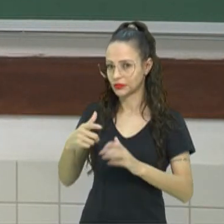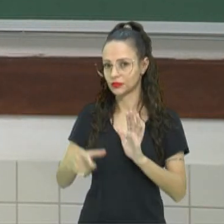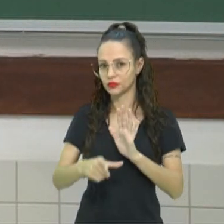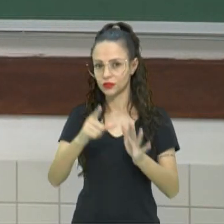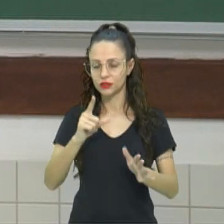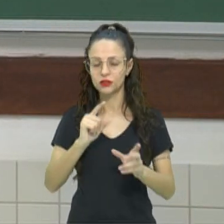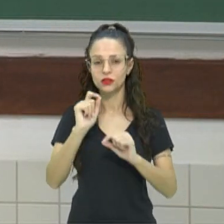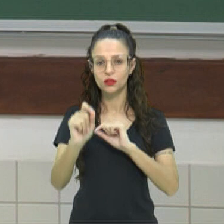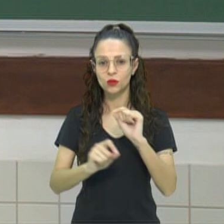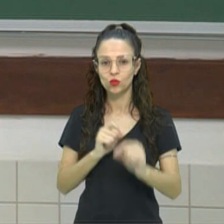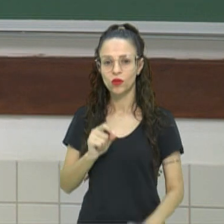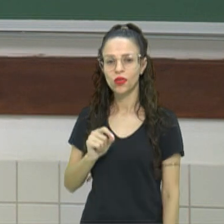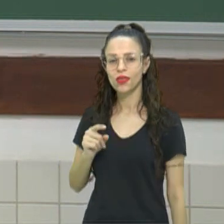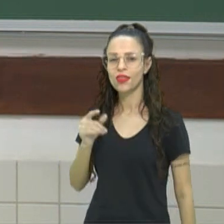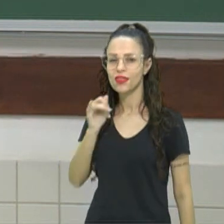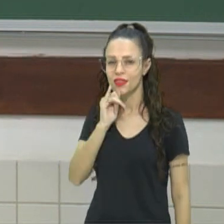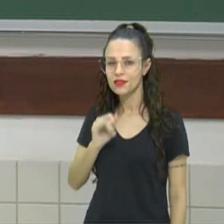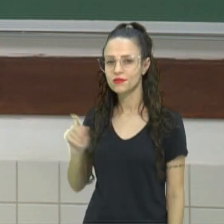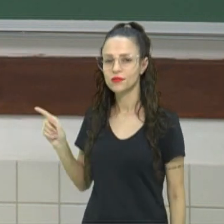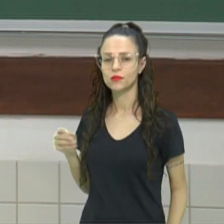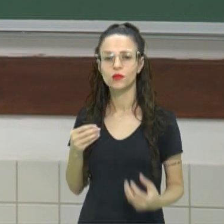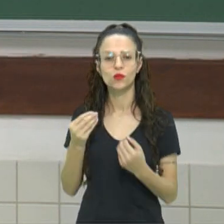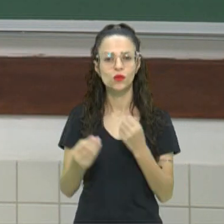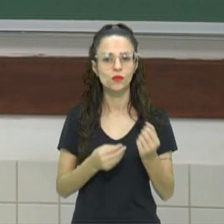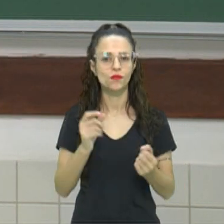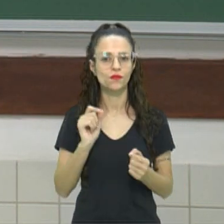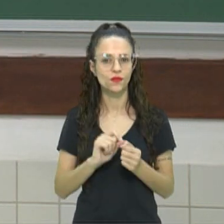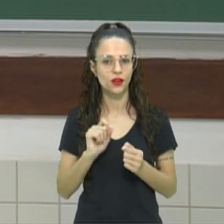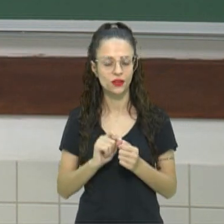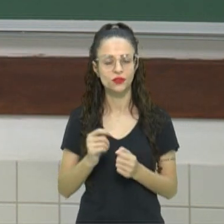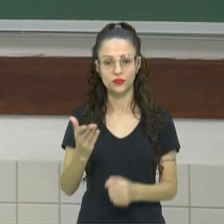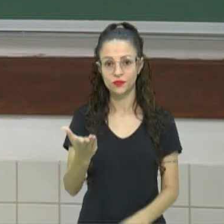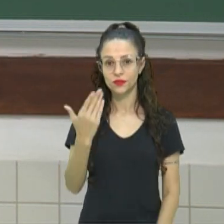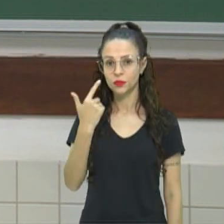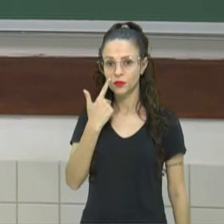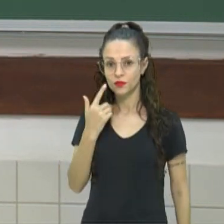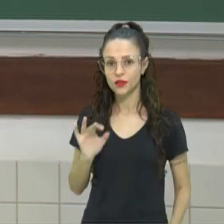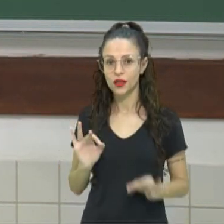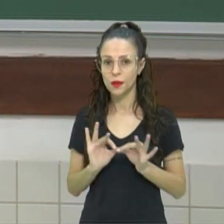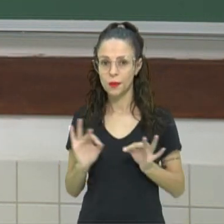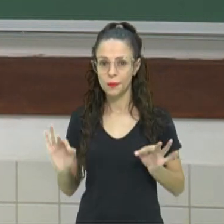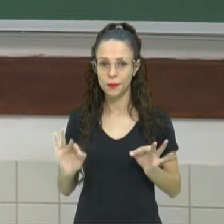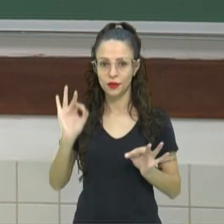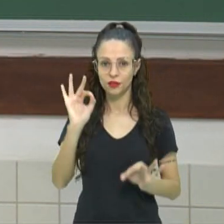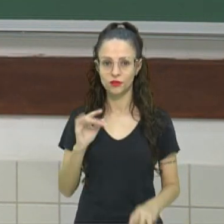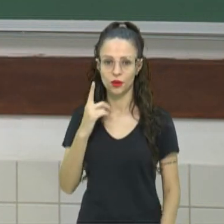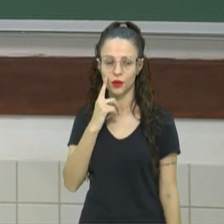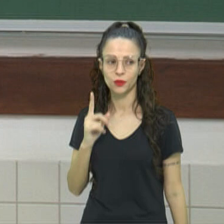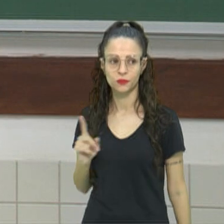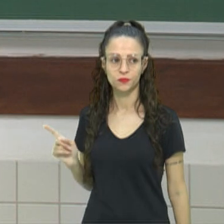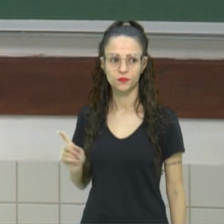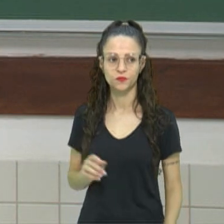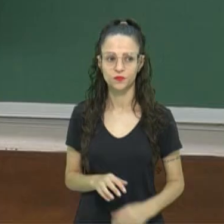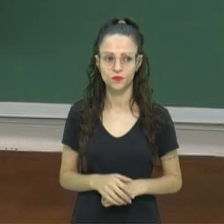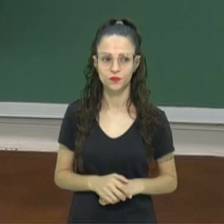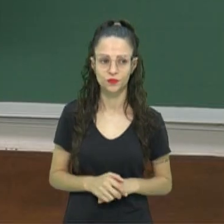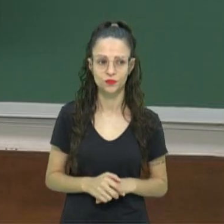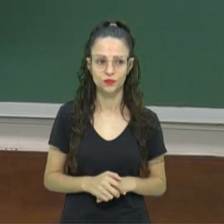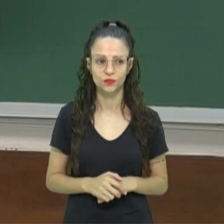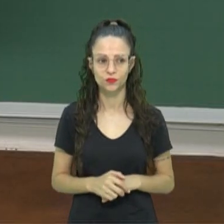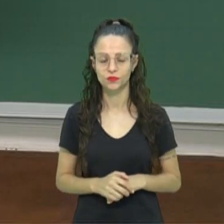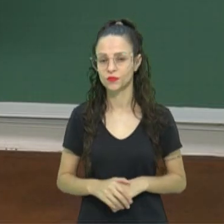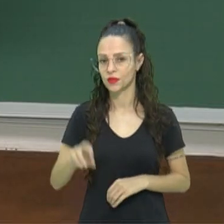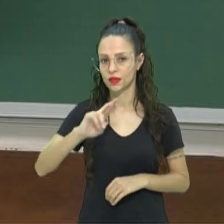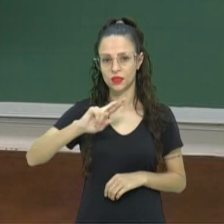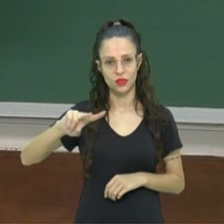Então, nesse sinal de mais gigante, o que você pode fazer? Vamos olhar as medidas que eles nos forneceram? Então, olha aqui, ó. Ele não é